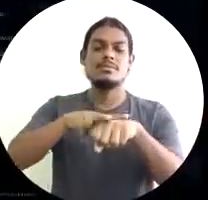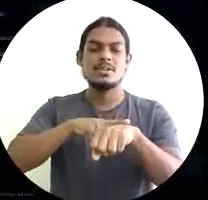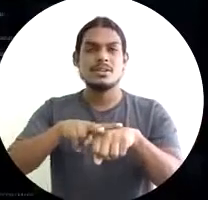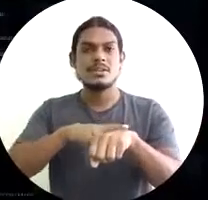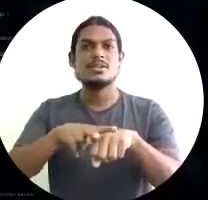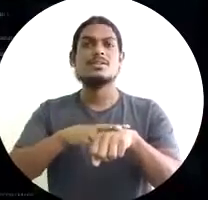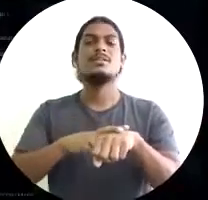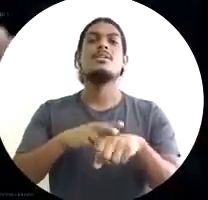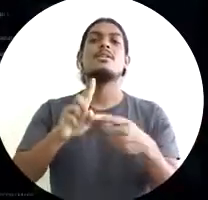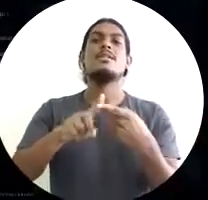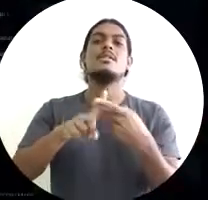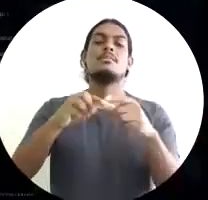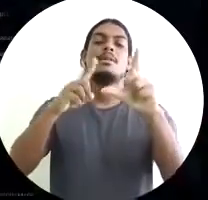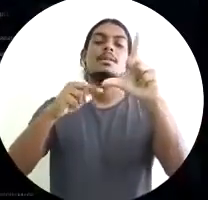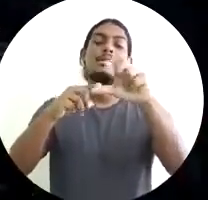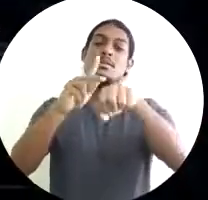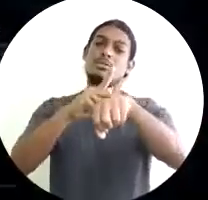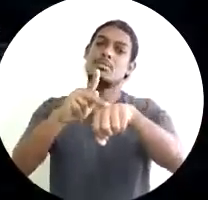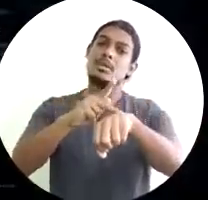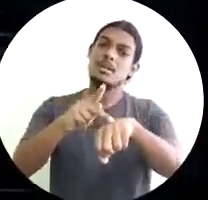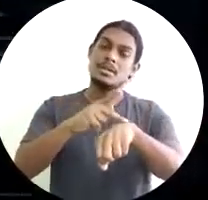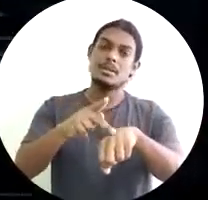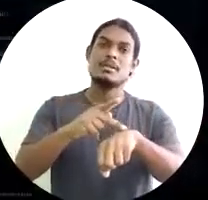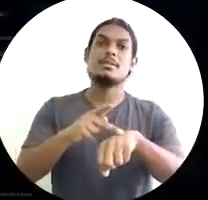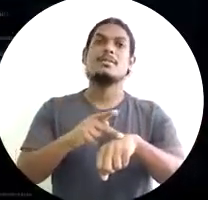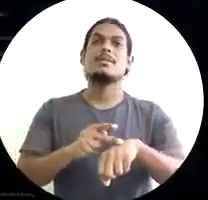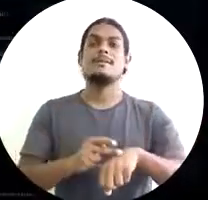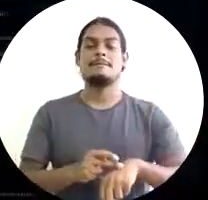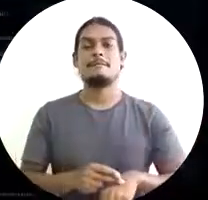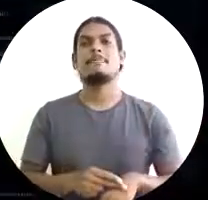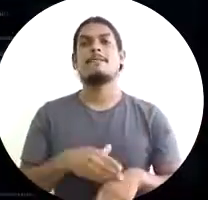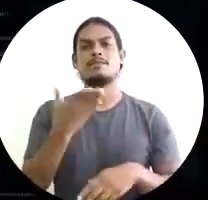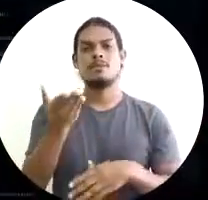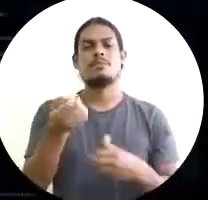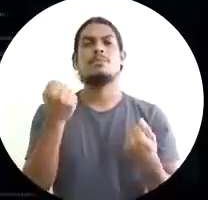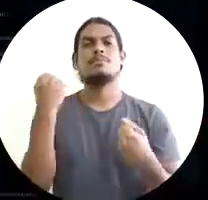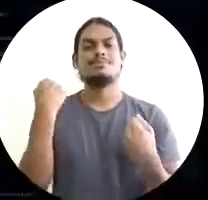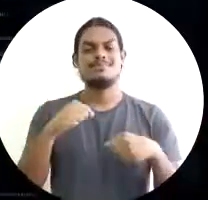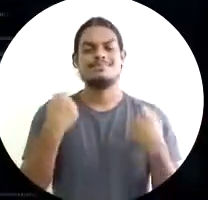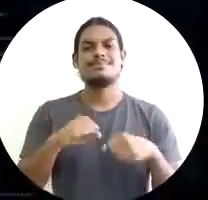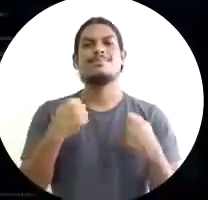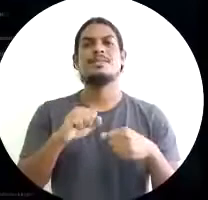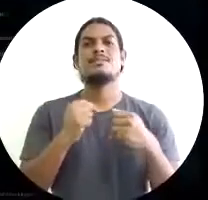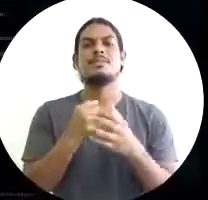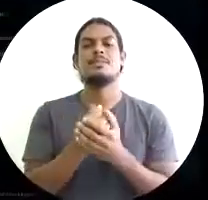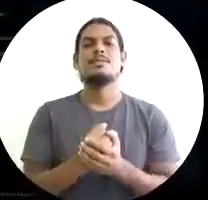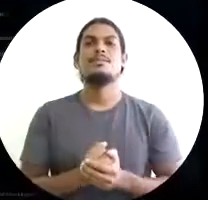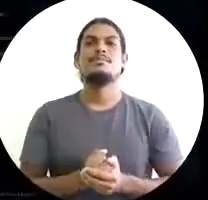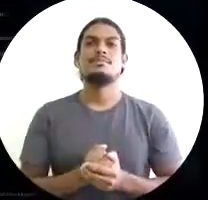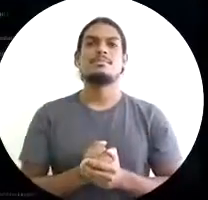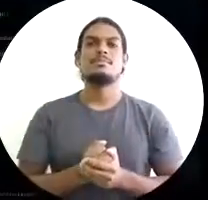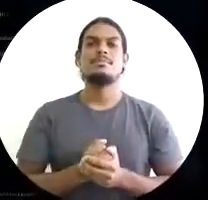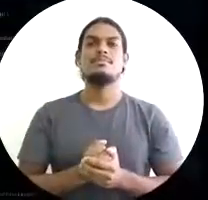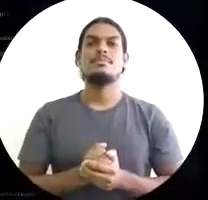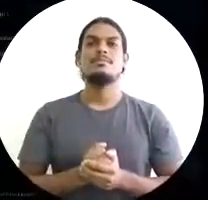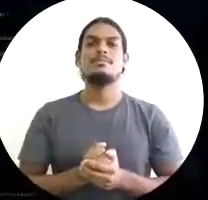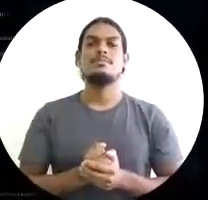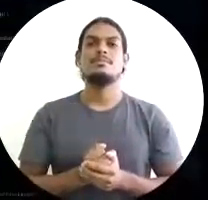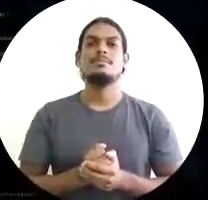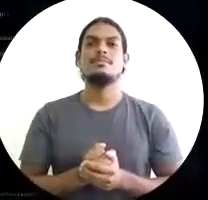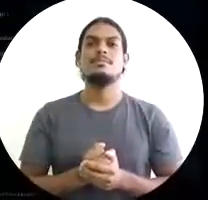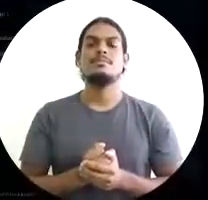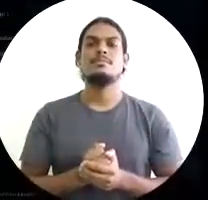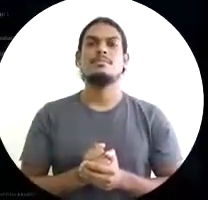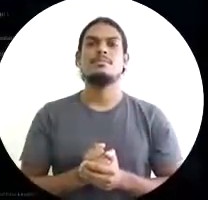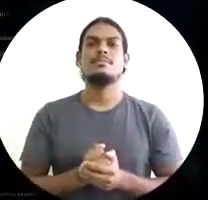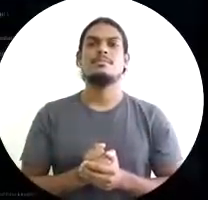pretas. E você pode mudar à vontade, sem alterar o conteúdo. Sem alterar o conteúdo. Isso